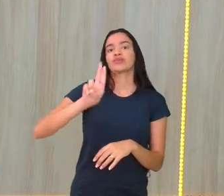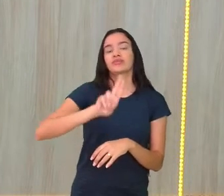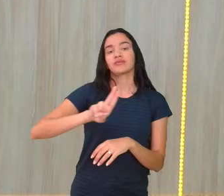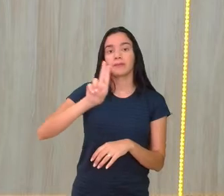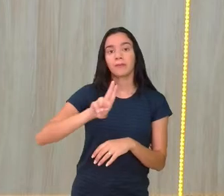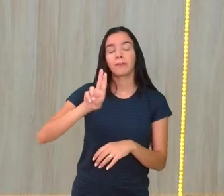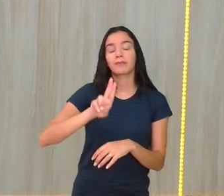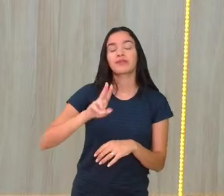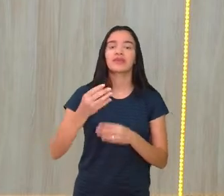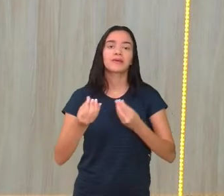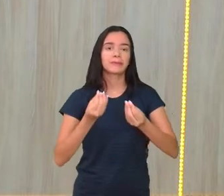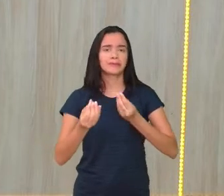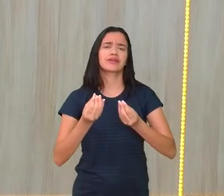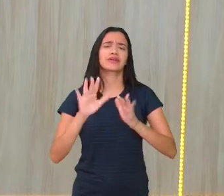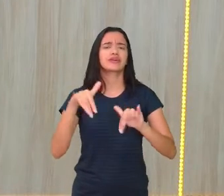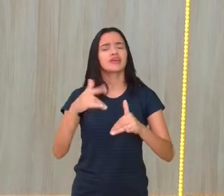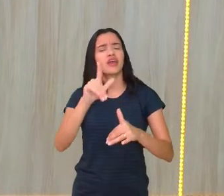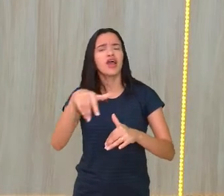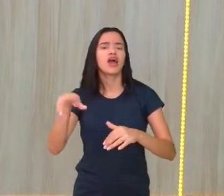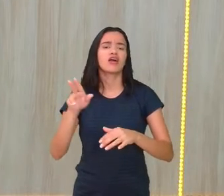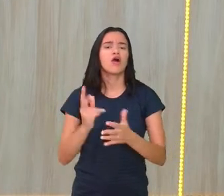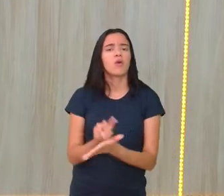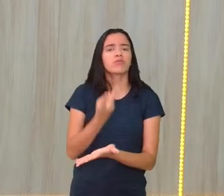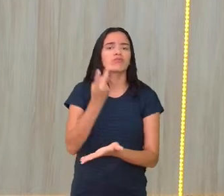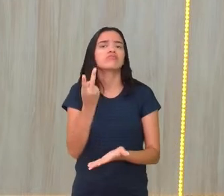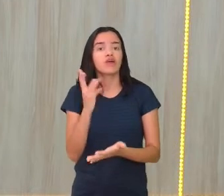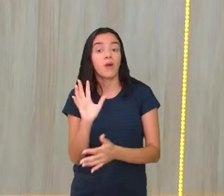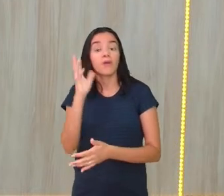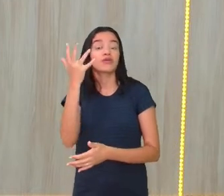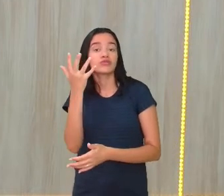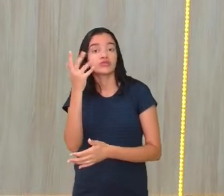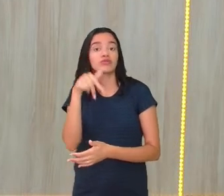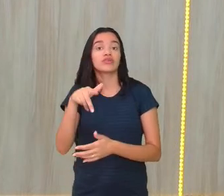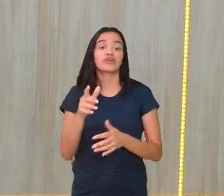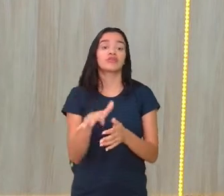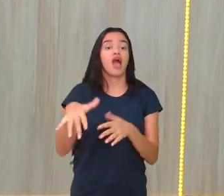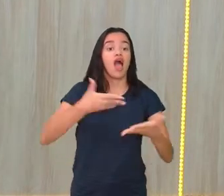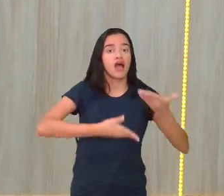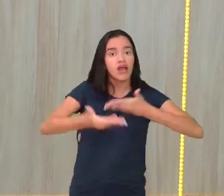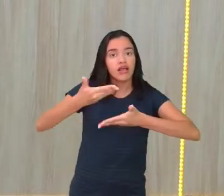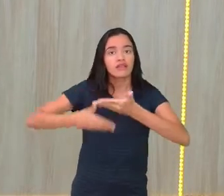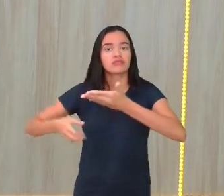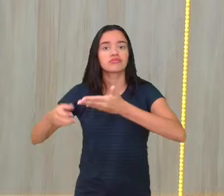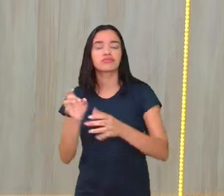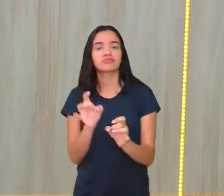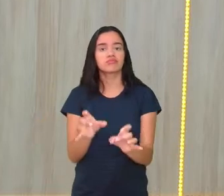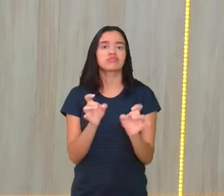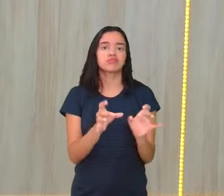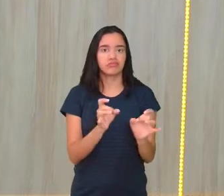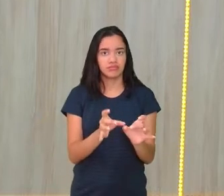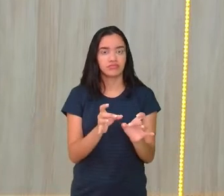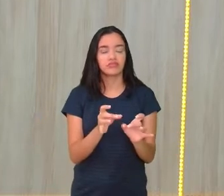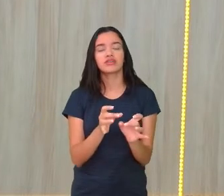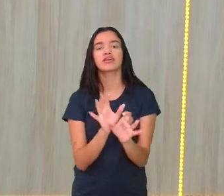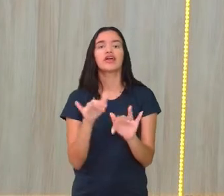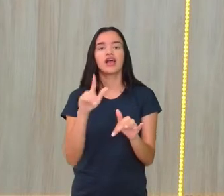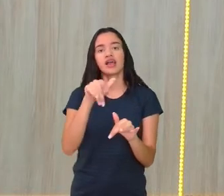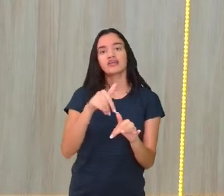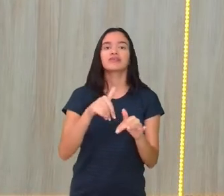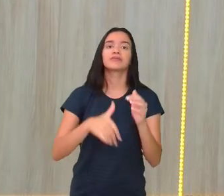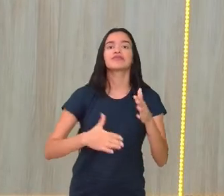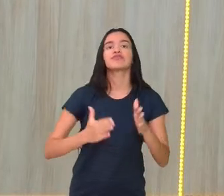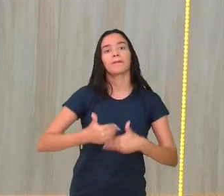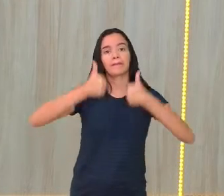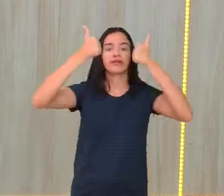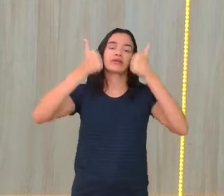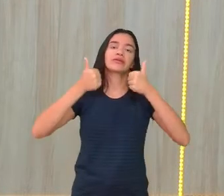utilização para poder realizar as transações comerciais, né? Então, nesse sentido, ele foi